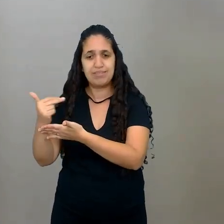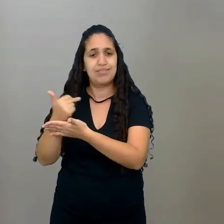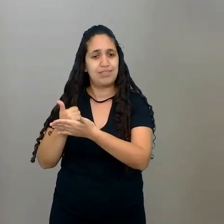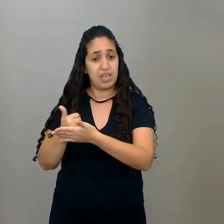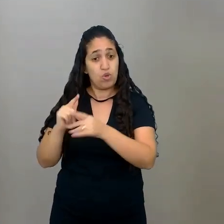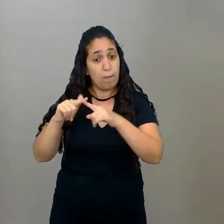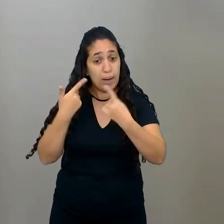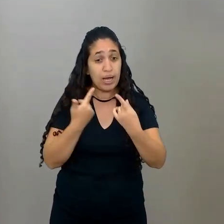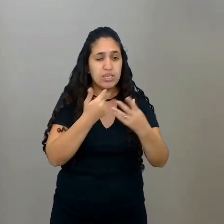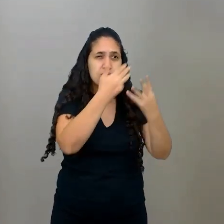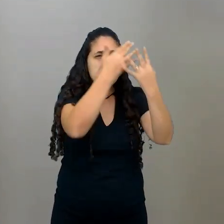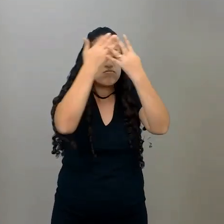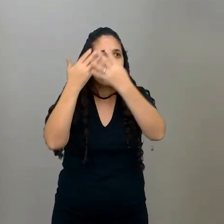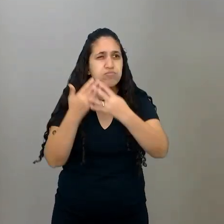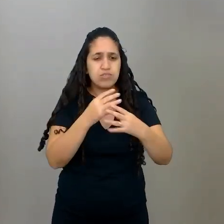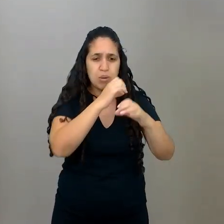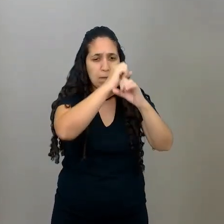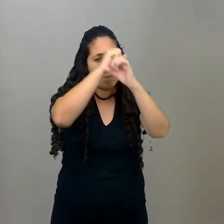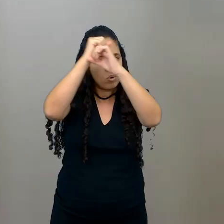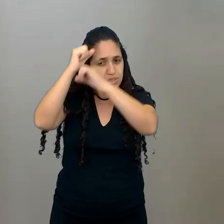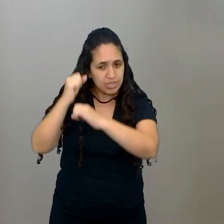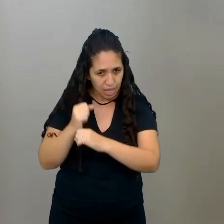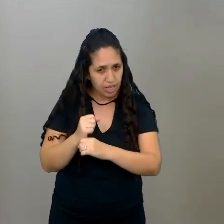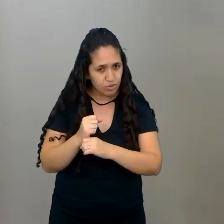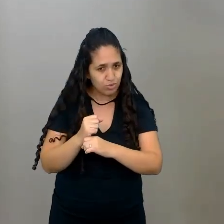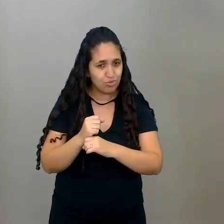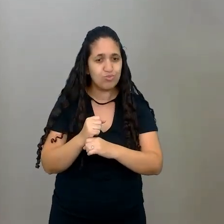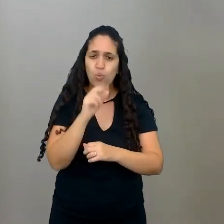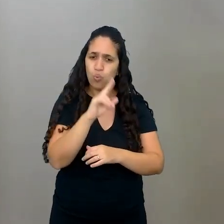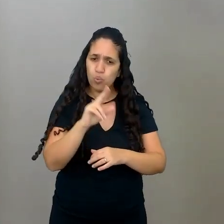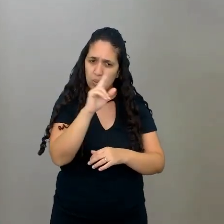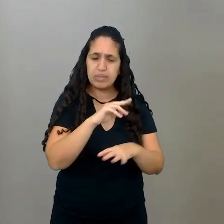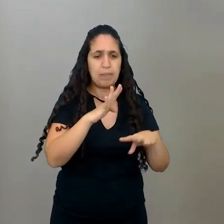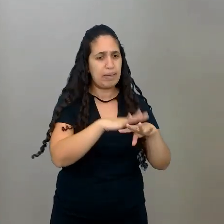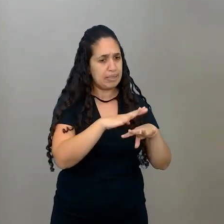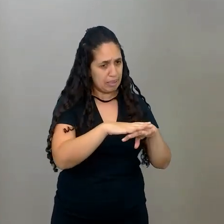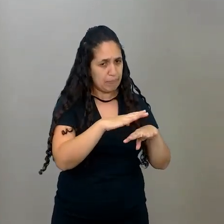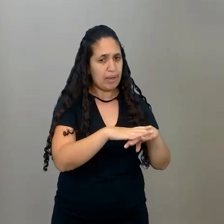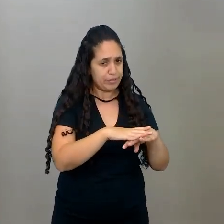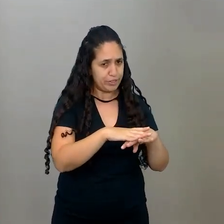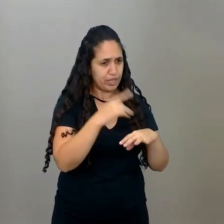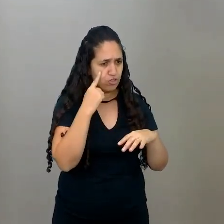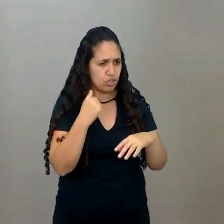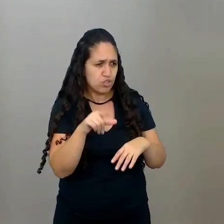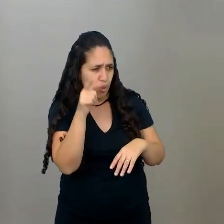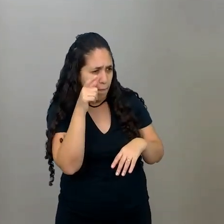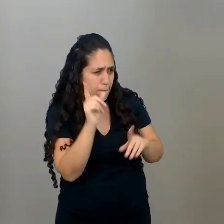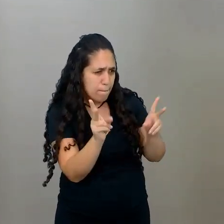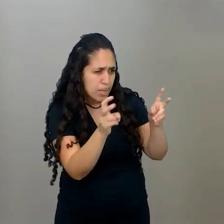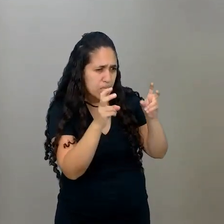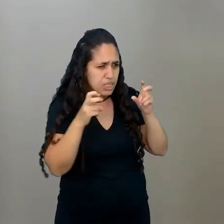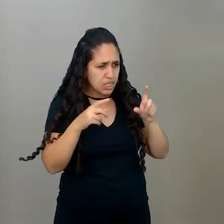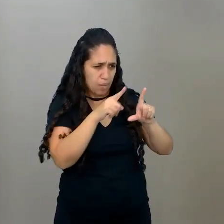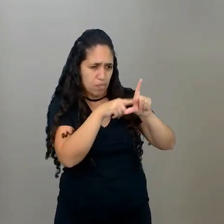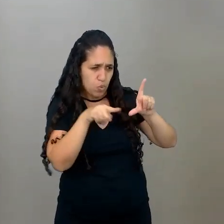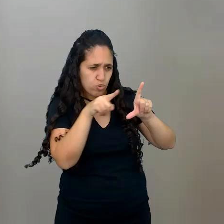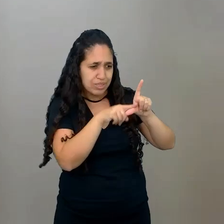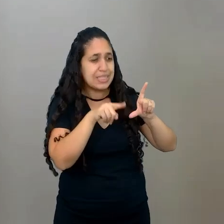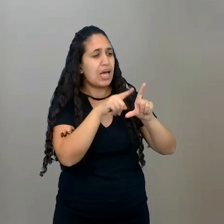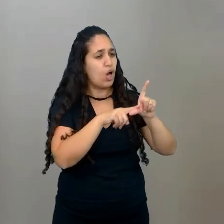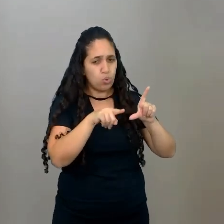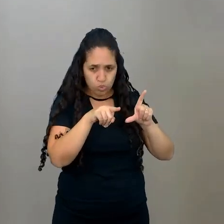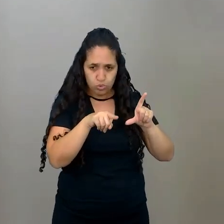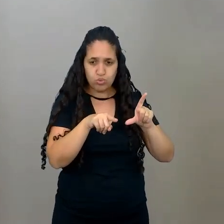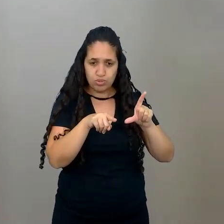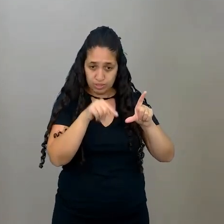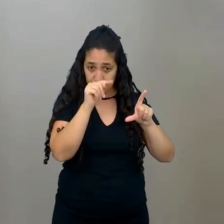com mosaico, por que a gente usa o ladrilhamento e não mosaicos, né? Porque o ladrilhamento a gente observa os ângulos, e não dá para a gente completar com qualquer qualquer coisa.